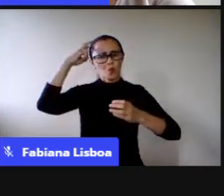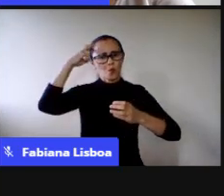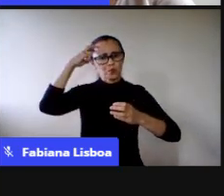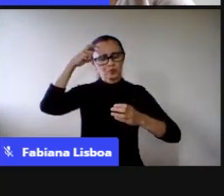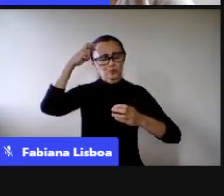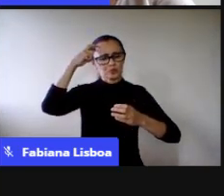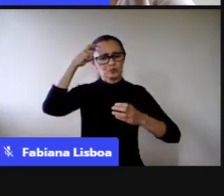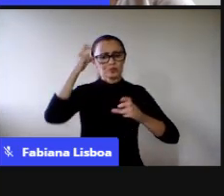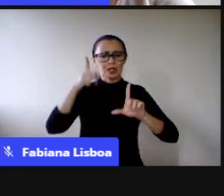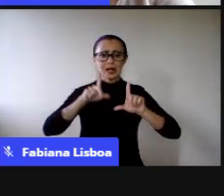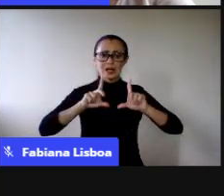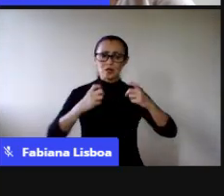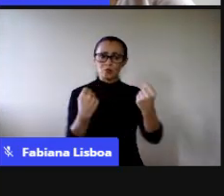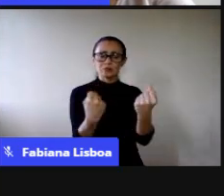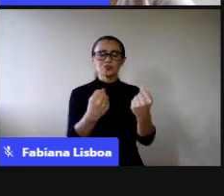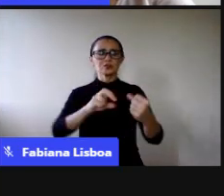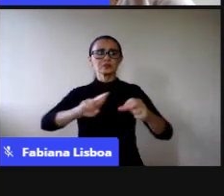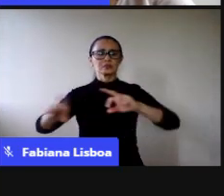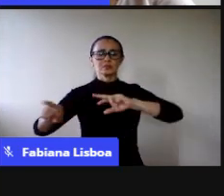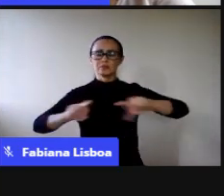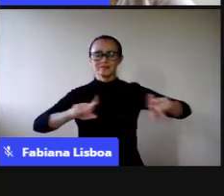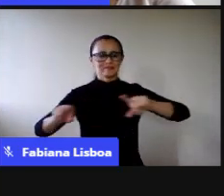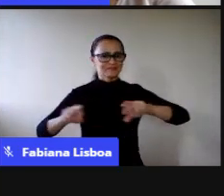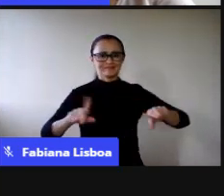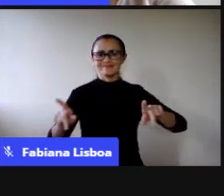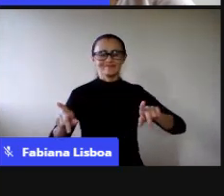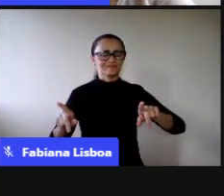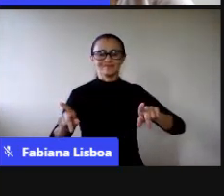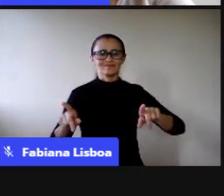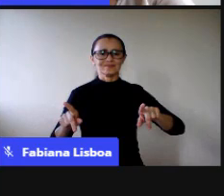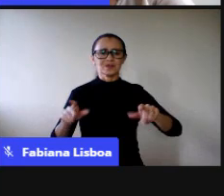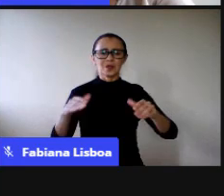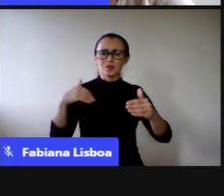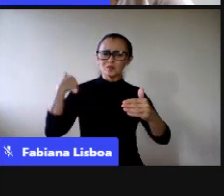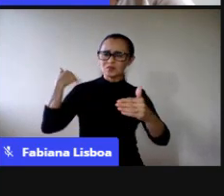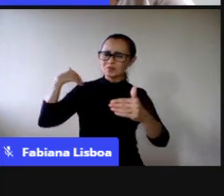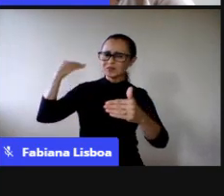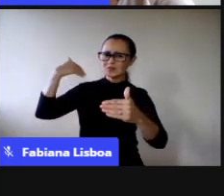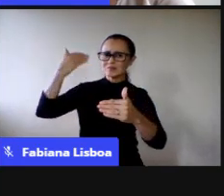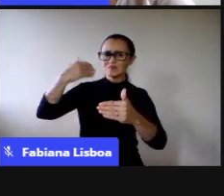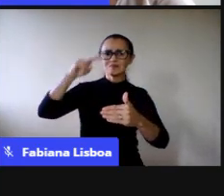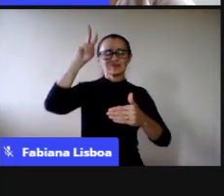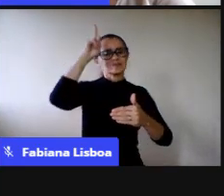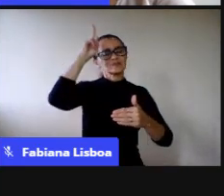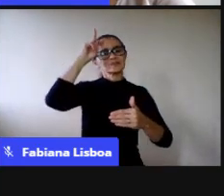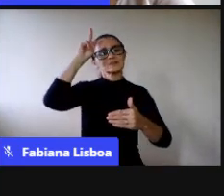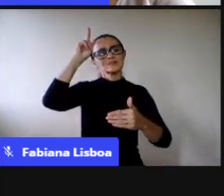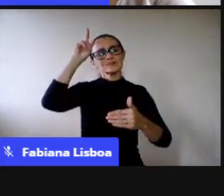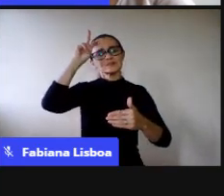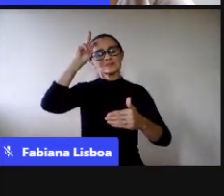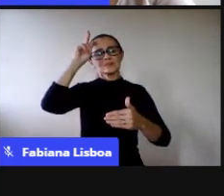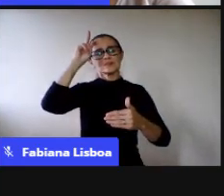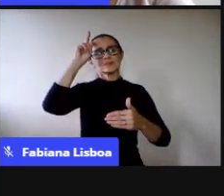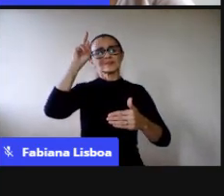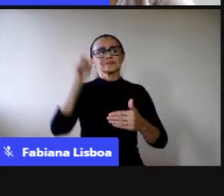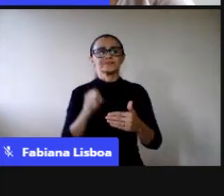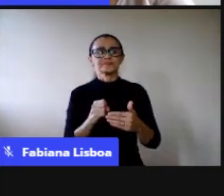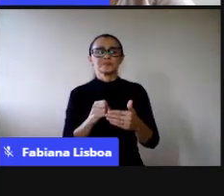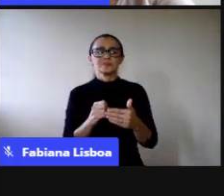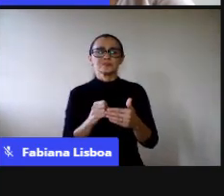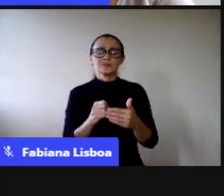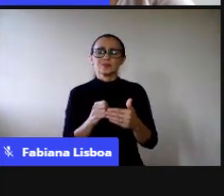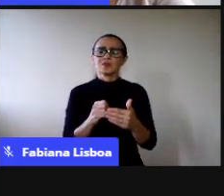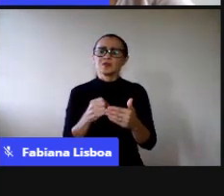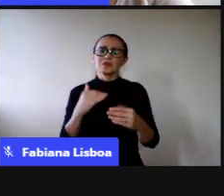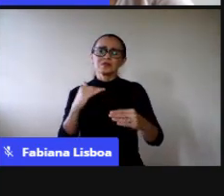distintas, orientados por diferentes matrizes epistemológicas e cosmológicas que posicionam seus modos de ser e